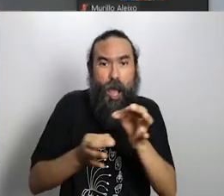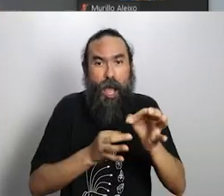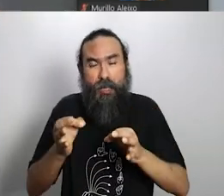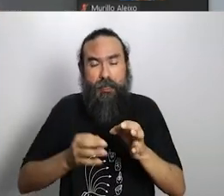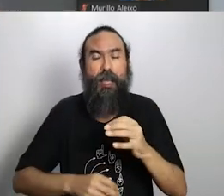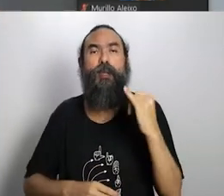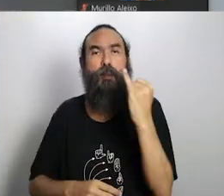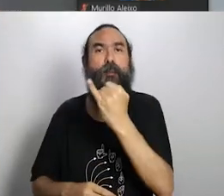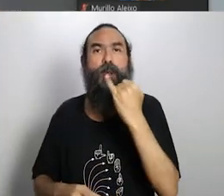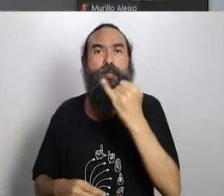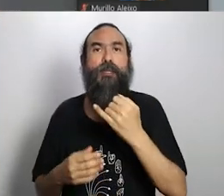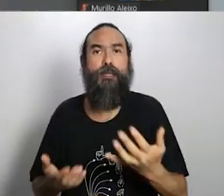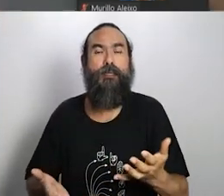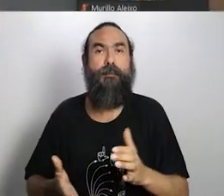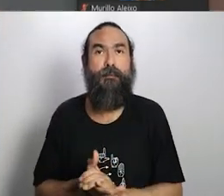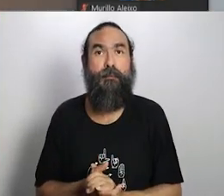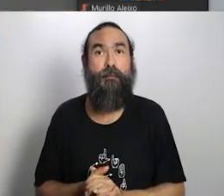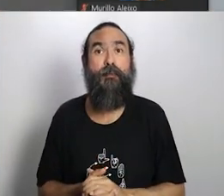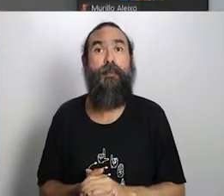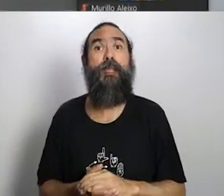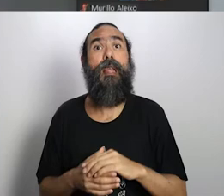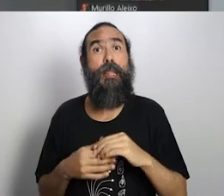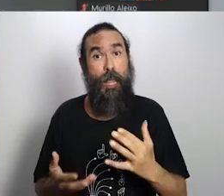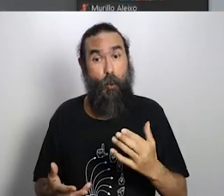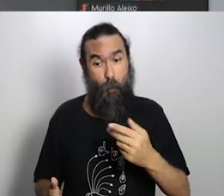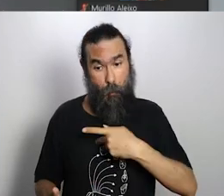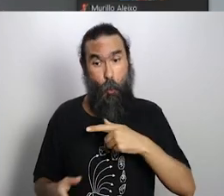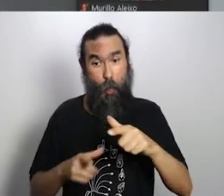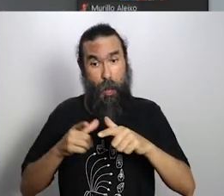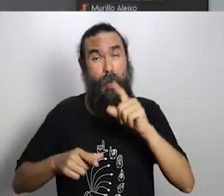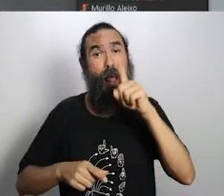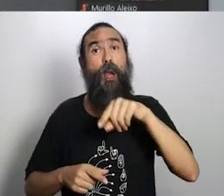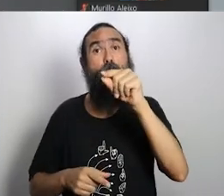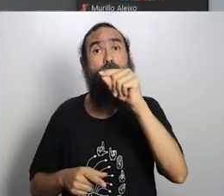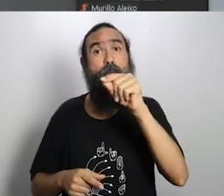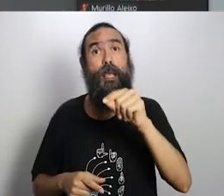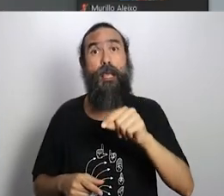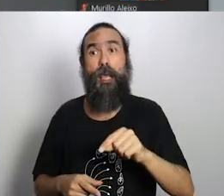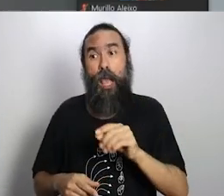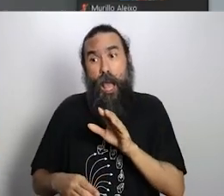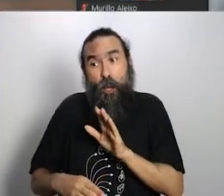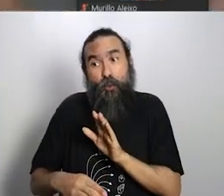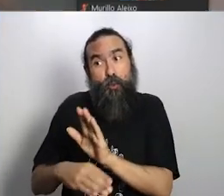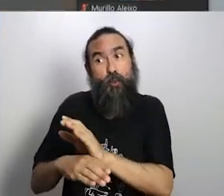que está acontecendo na carreira dele, cobrar dos poderes públicos, né?